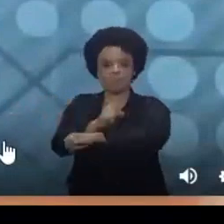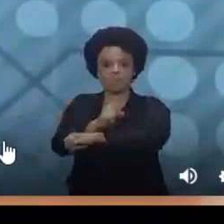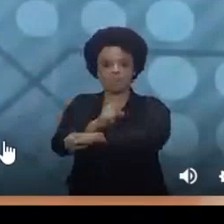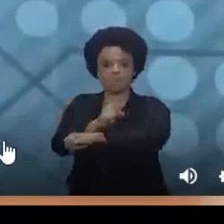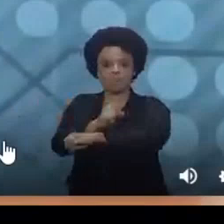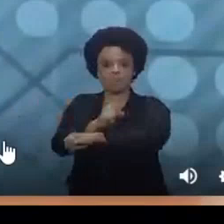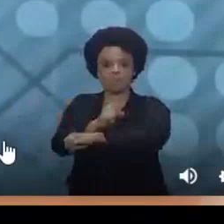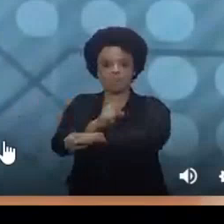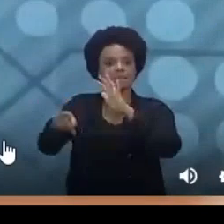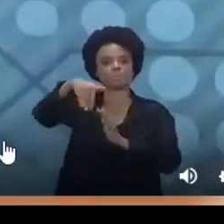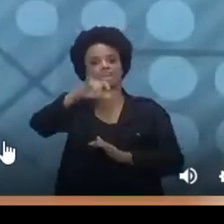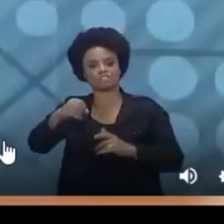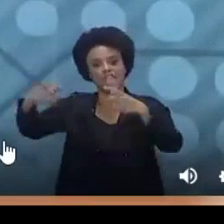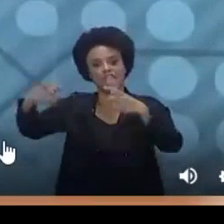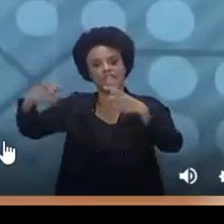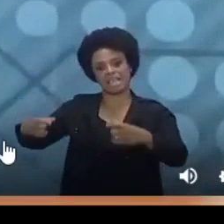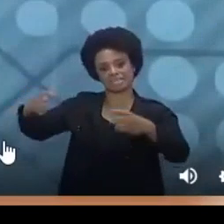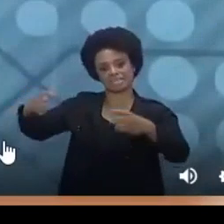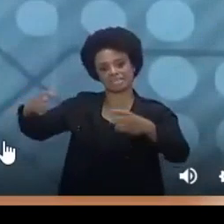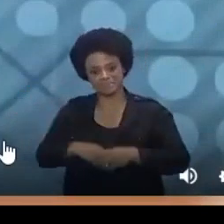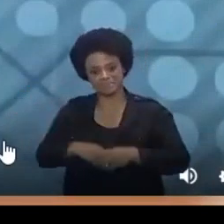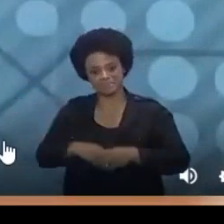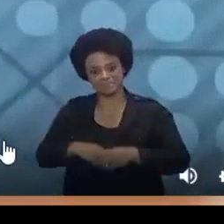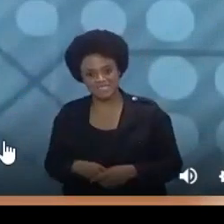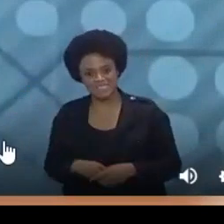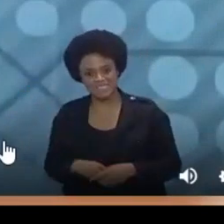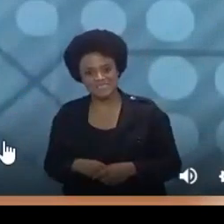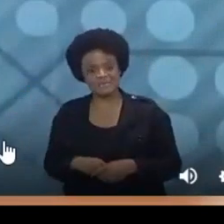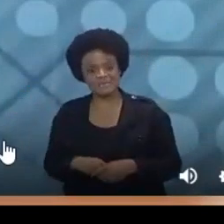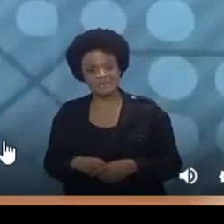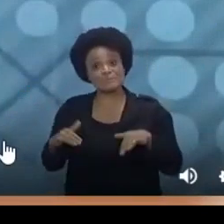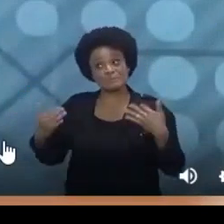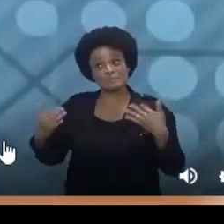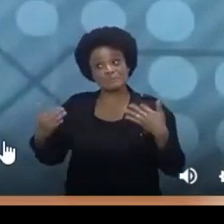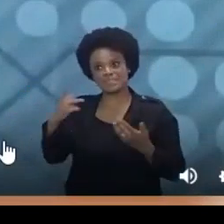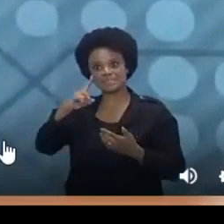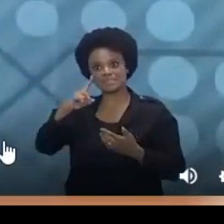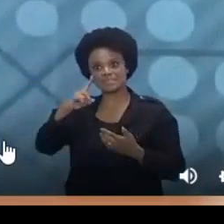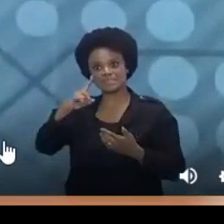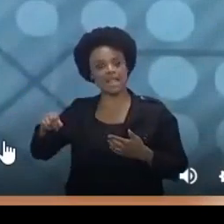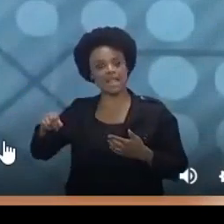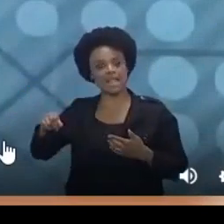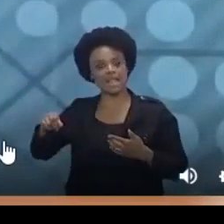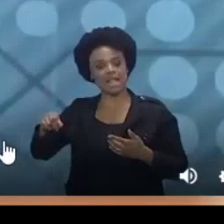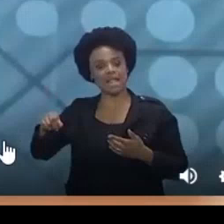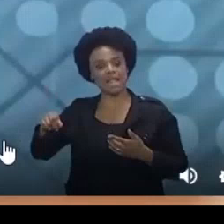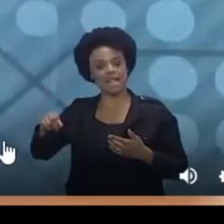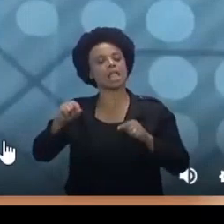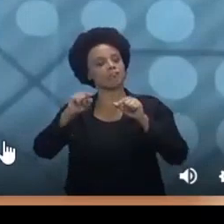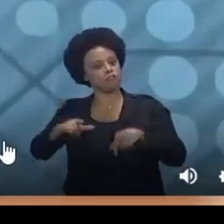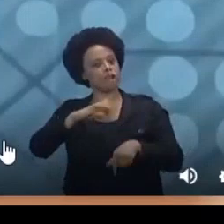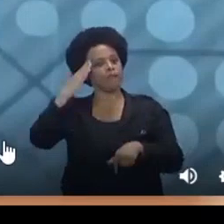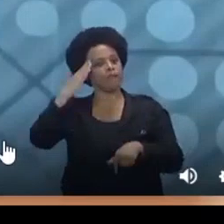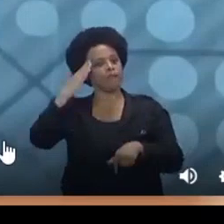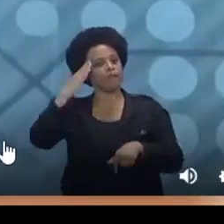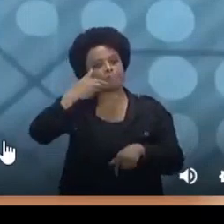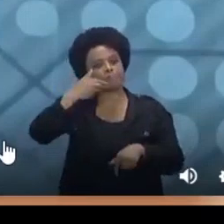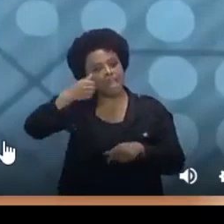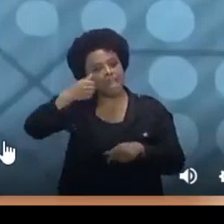medida do quê? De espaço. Então, veja, você vai ter esse